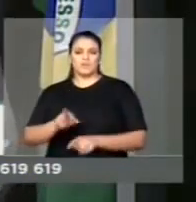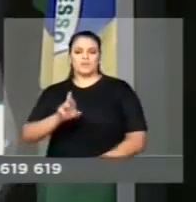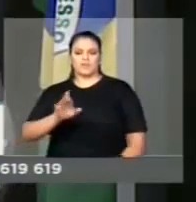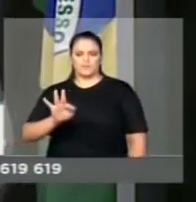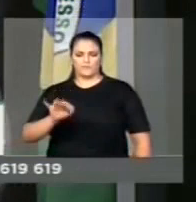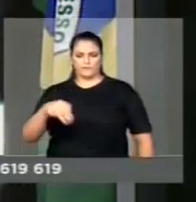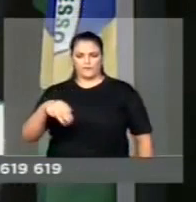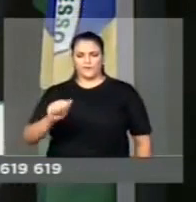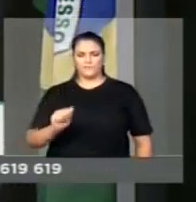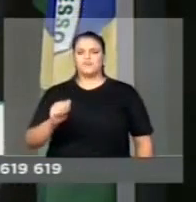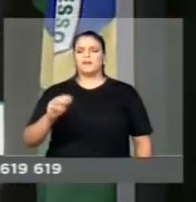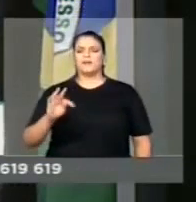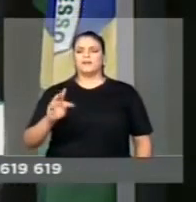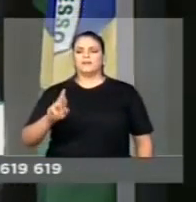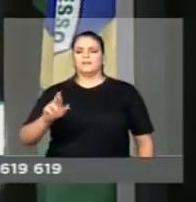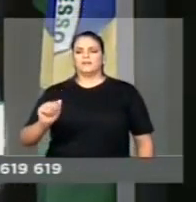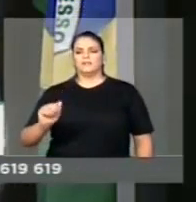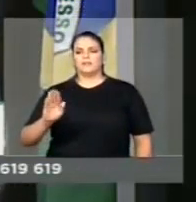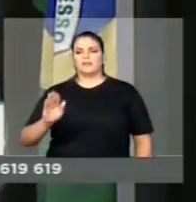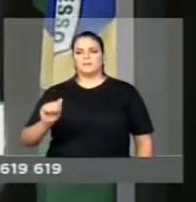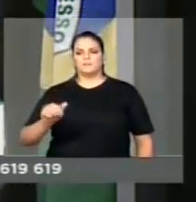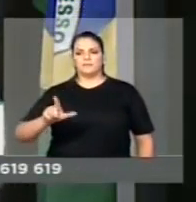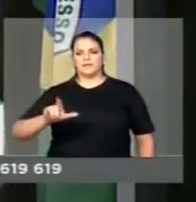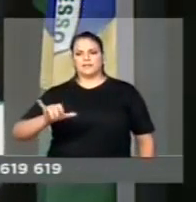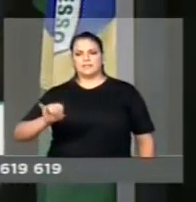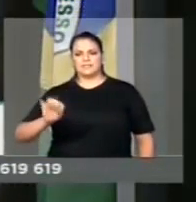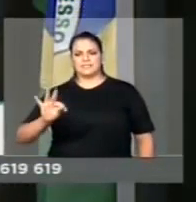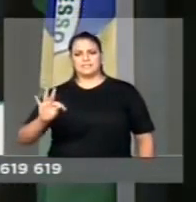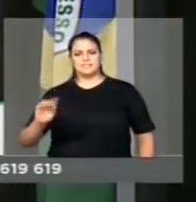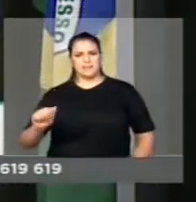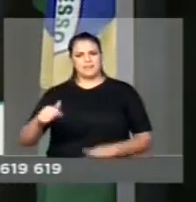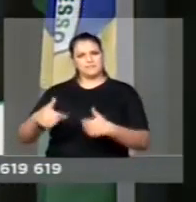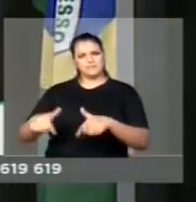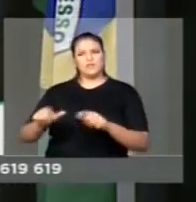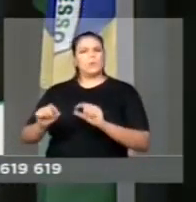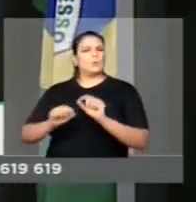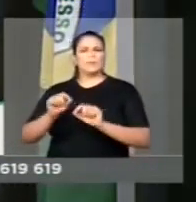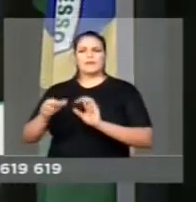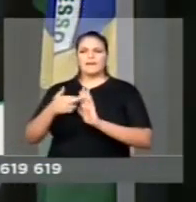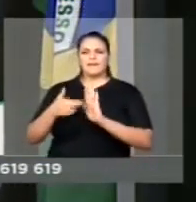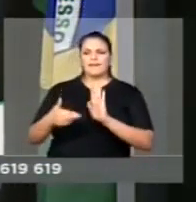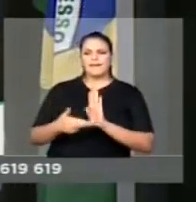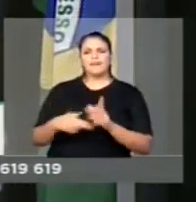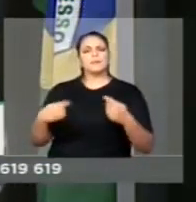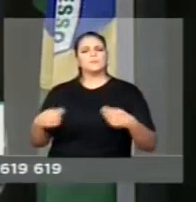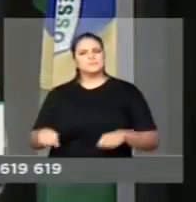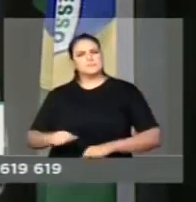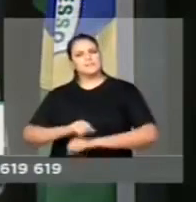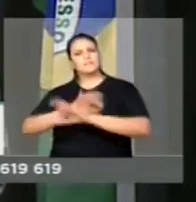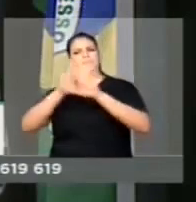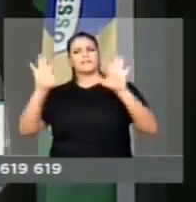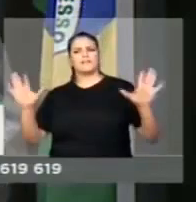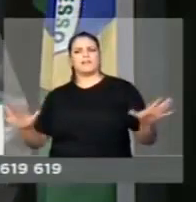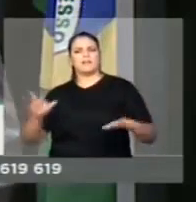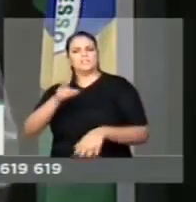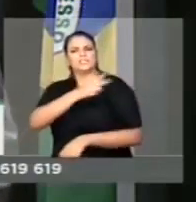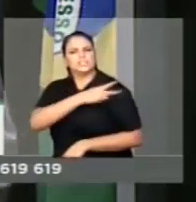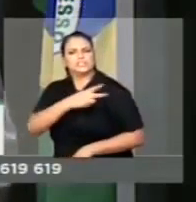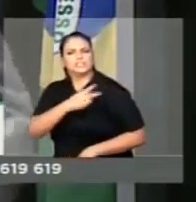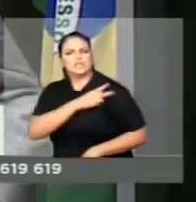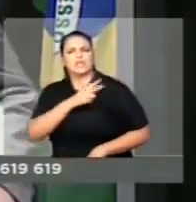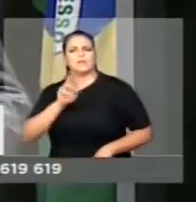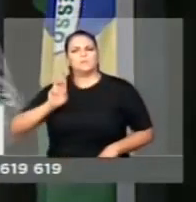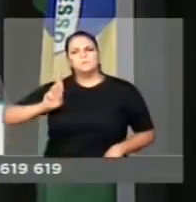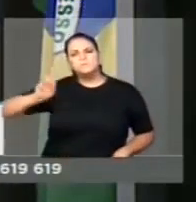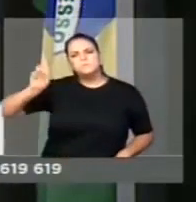implantada com o objetivo de ampliar o processo de negociação coletiva entre empregados e empregadores, criar o Simples Trabalhista para micro e pequenas